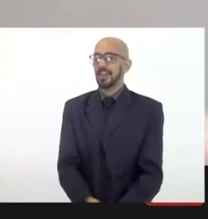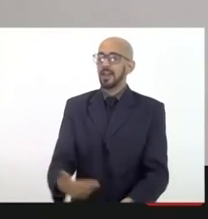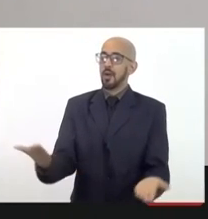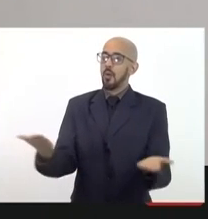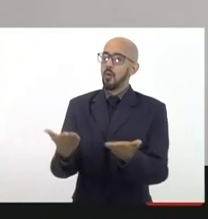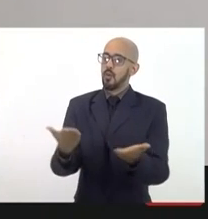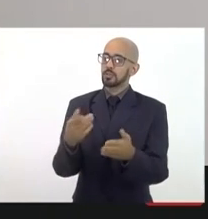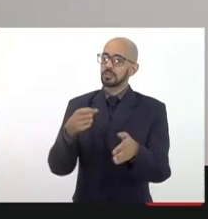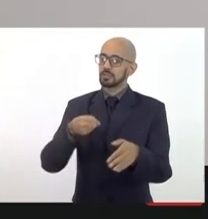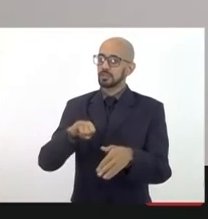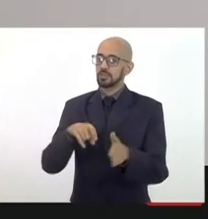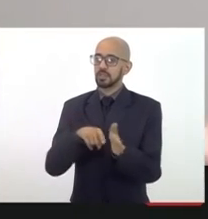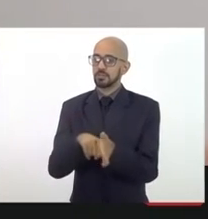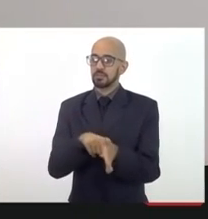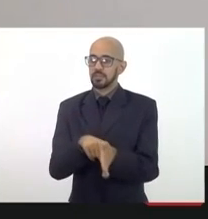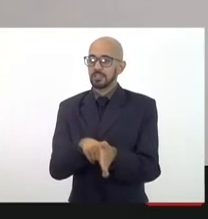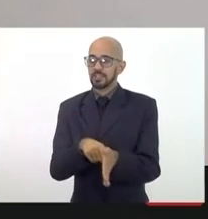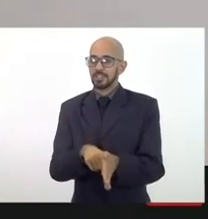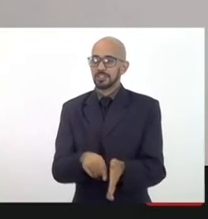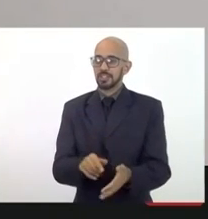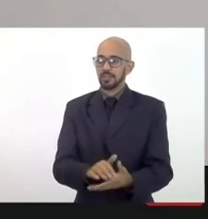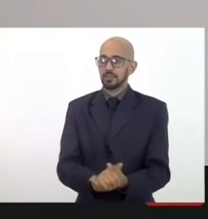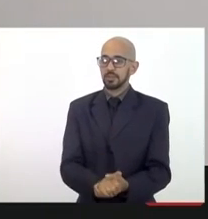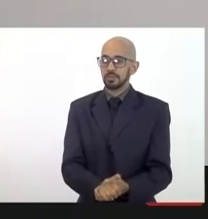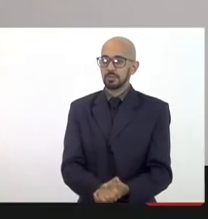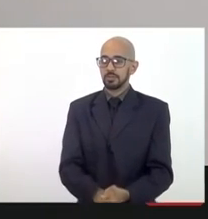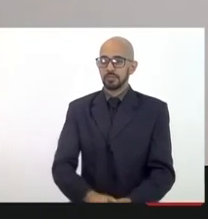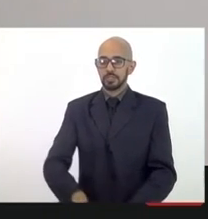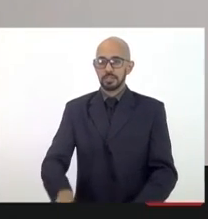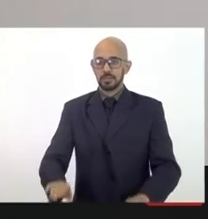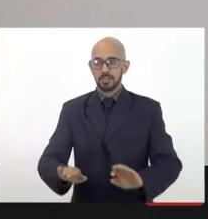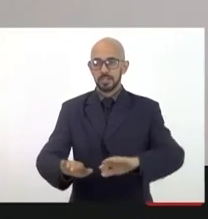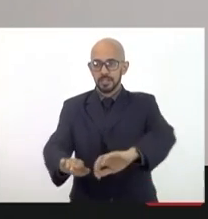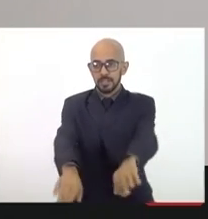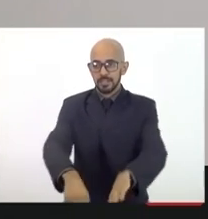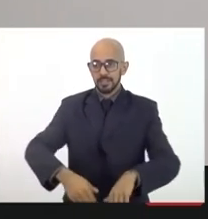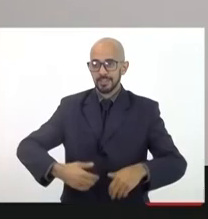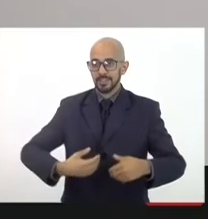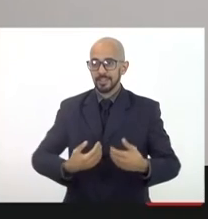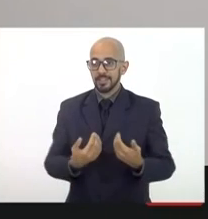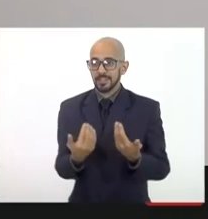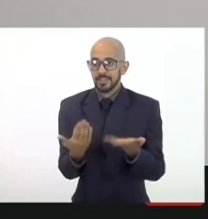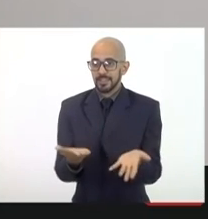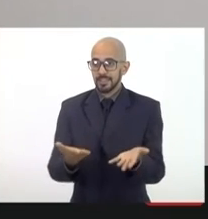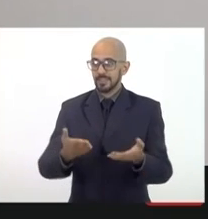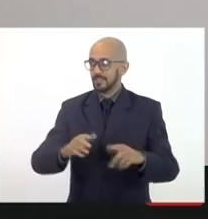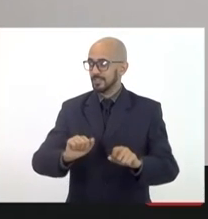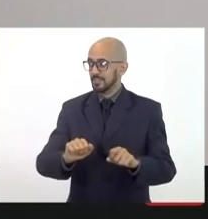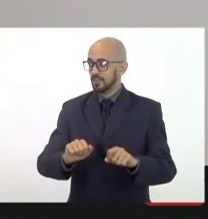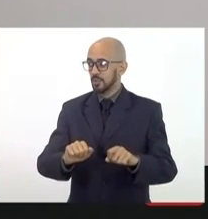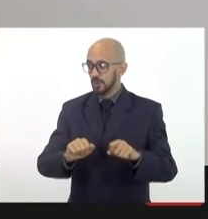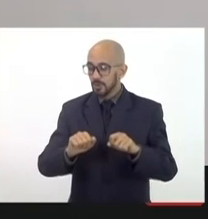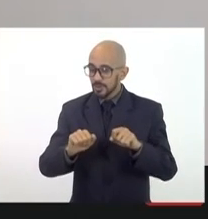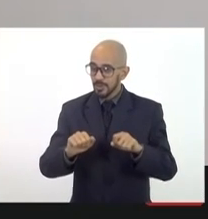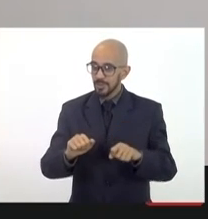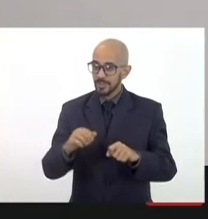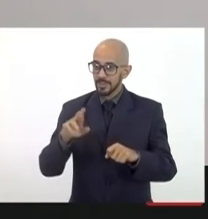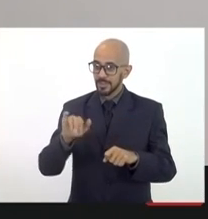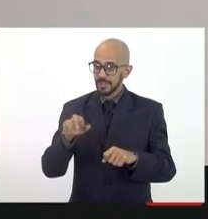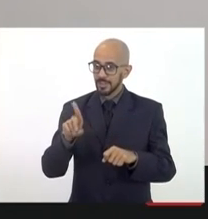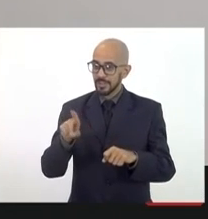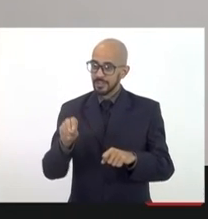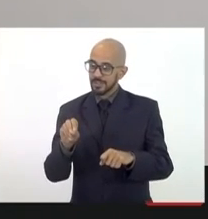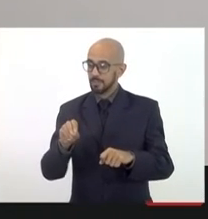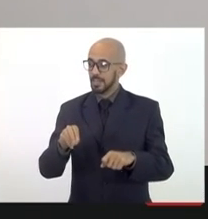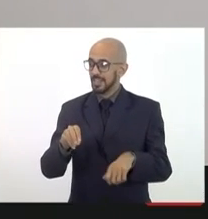fizesse uma modelagem em pesquisa operacional, a Magda sabe, colocando valor em cada diferencial